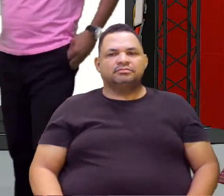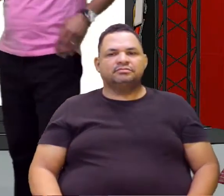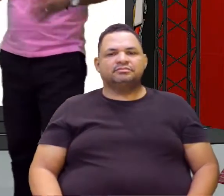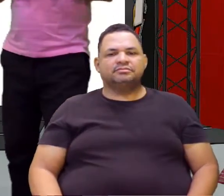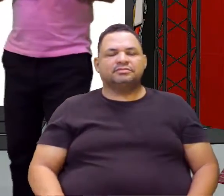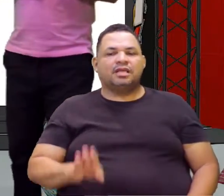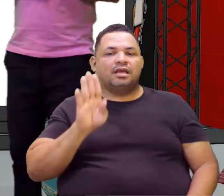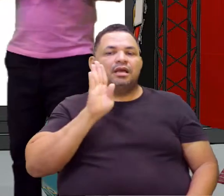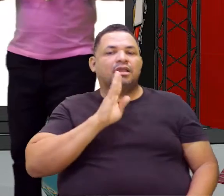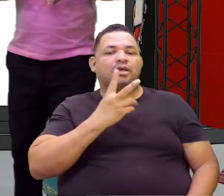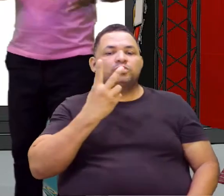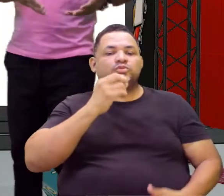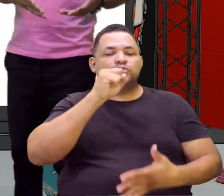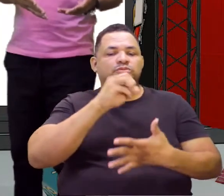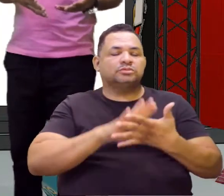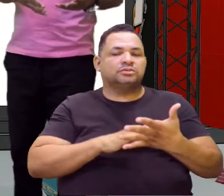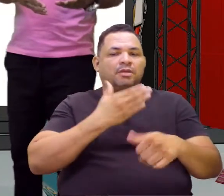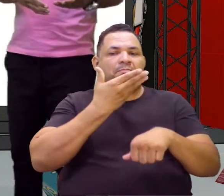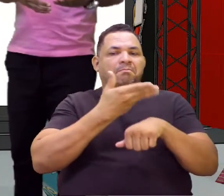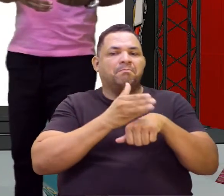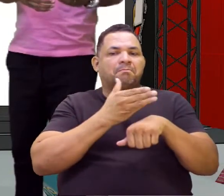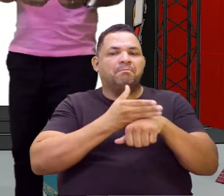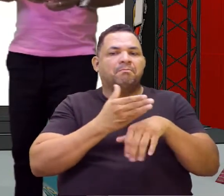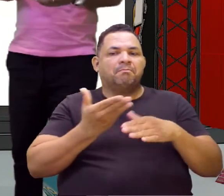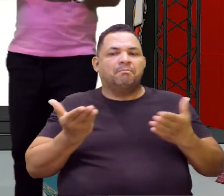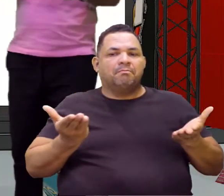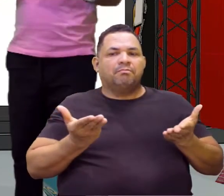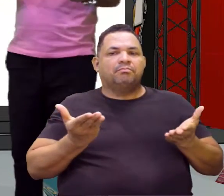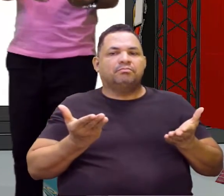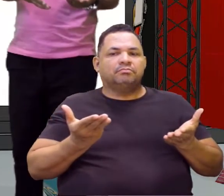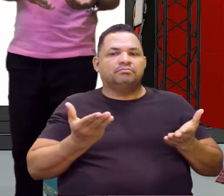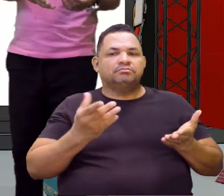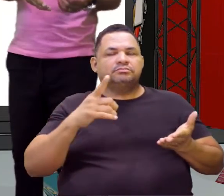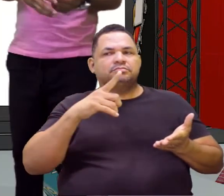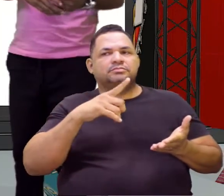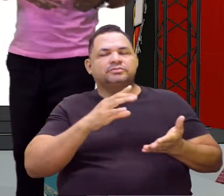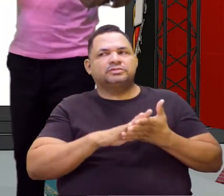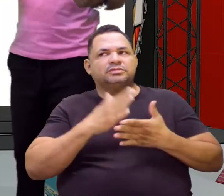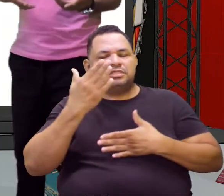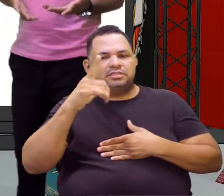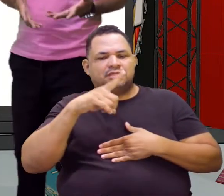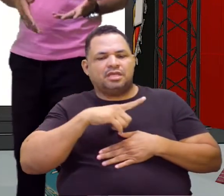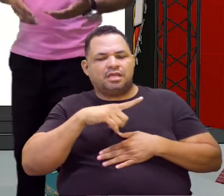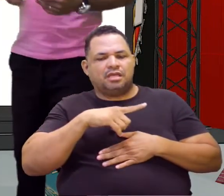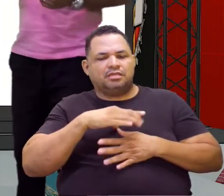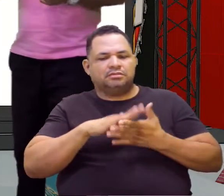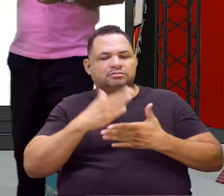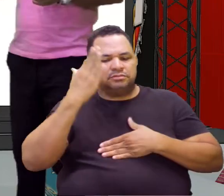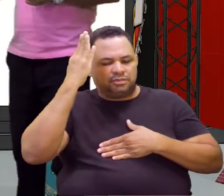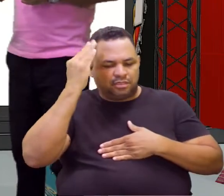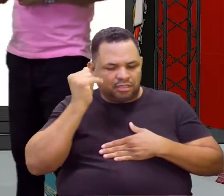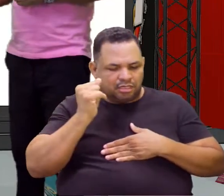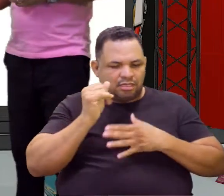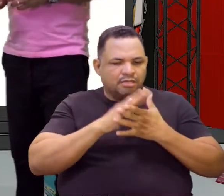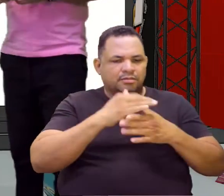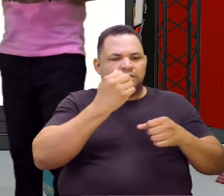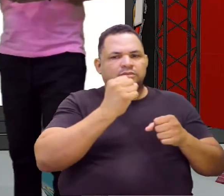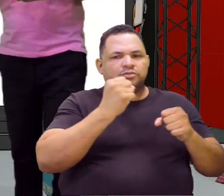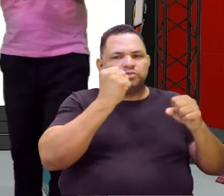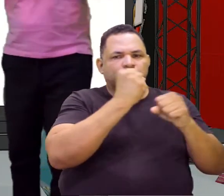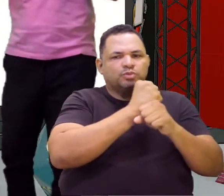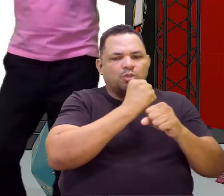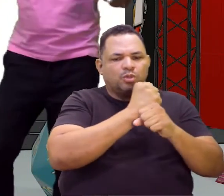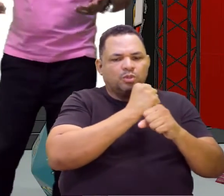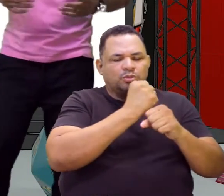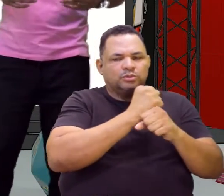duas? É que, assim, são bem práticas, não é? Você que tem um pai que sabe fazer construção civil, que trabalha como